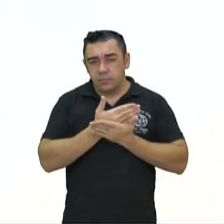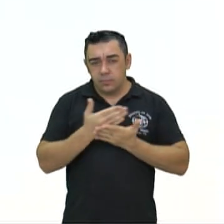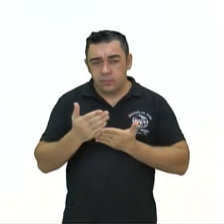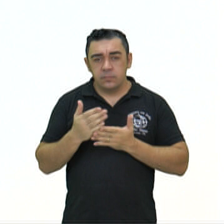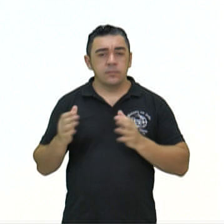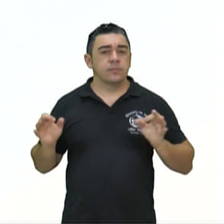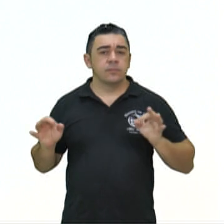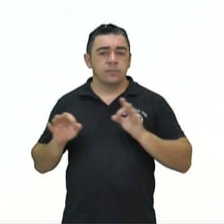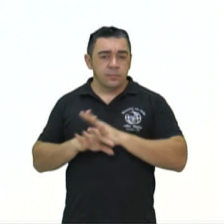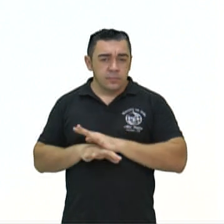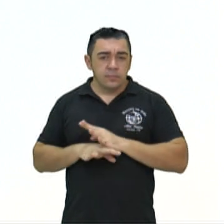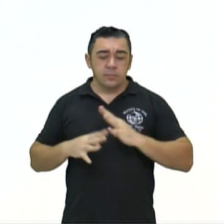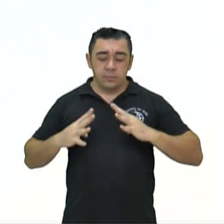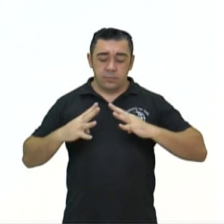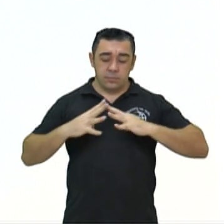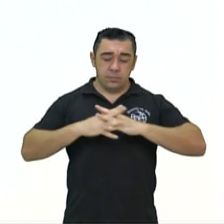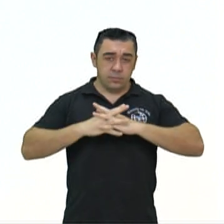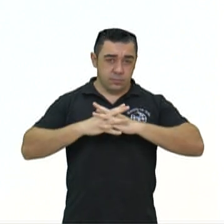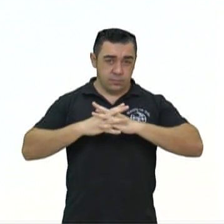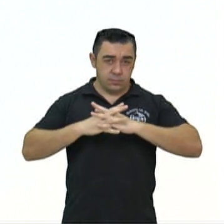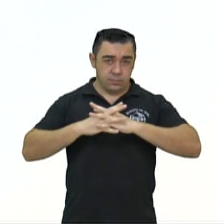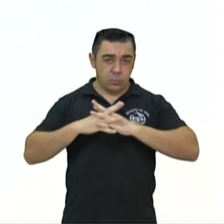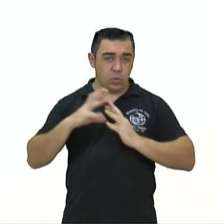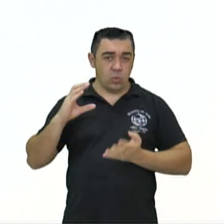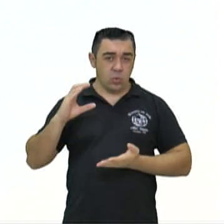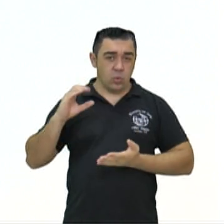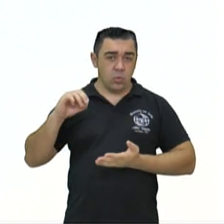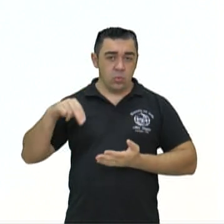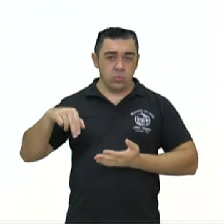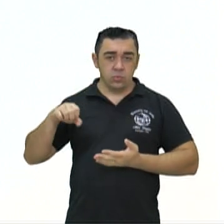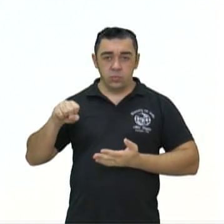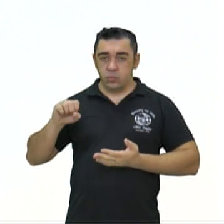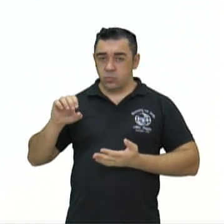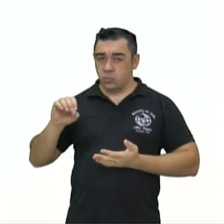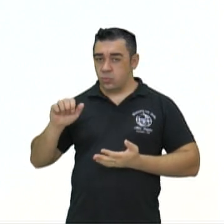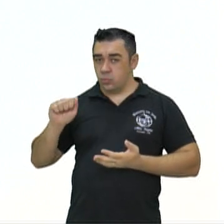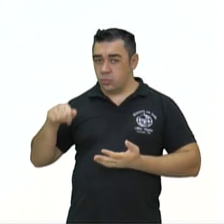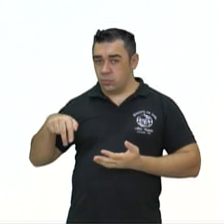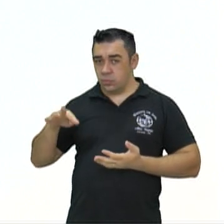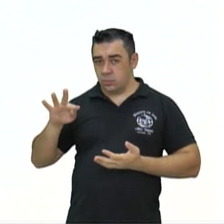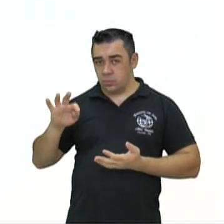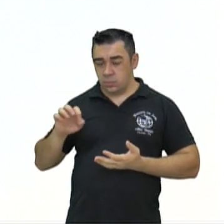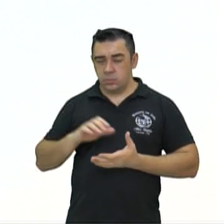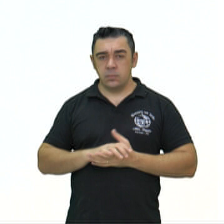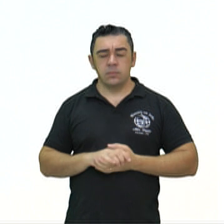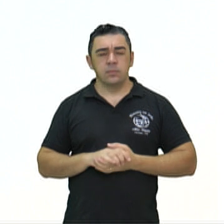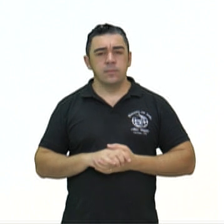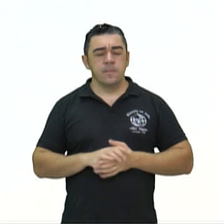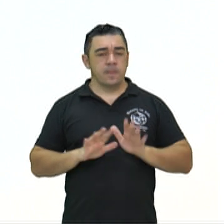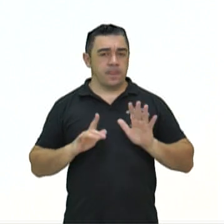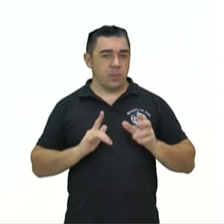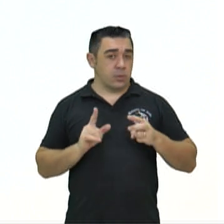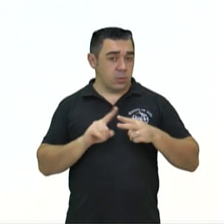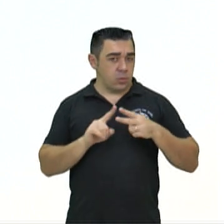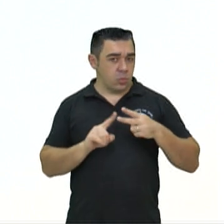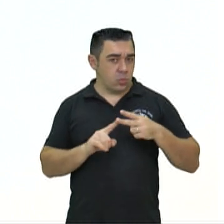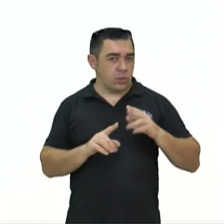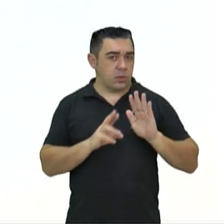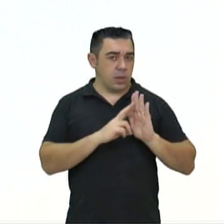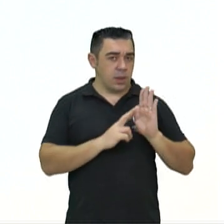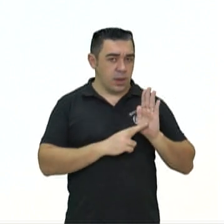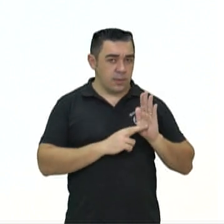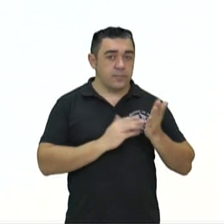terminam por consoantes? Vamos ver aqui. Então, a gente tem duas restrições aqui. Elas